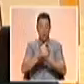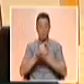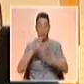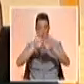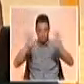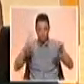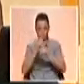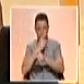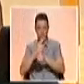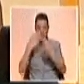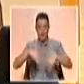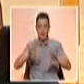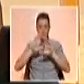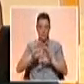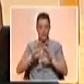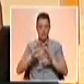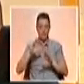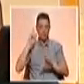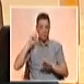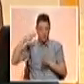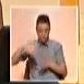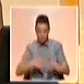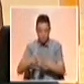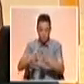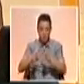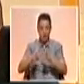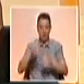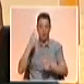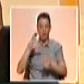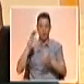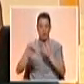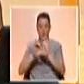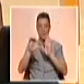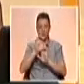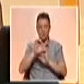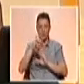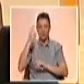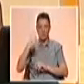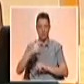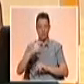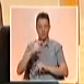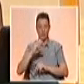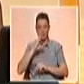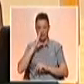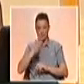no saneamento. Mas o saneamento é muito importante porque condições más